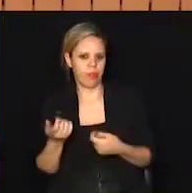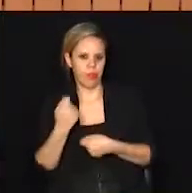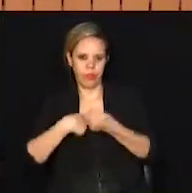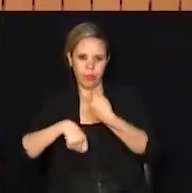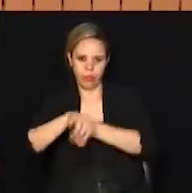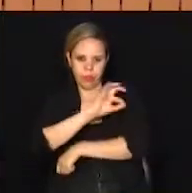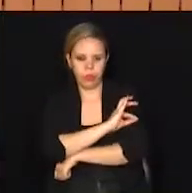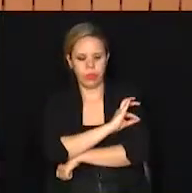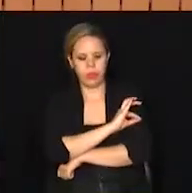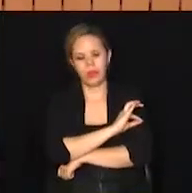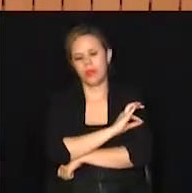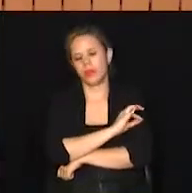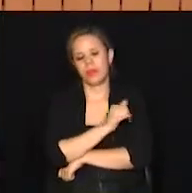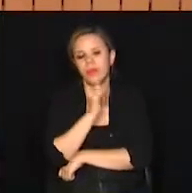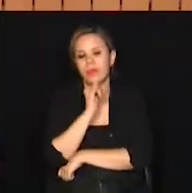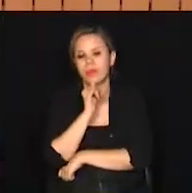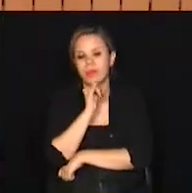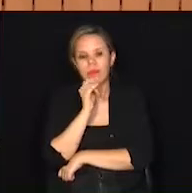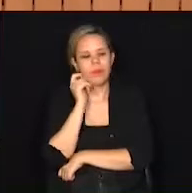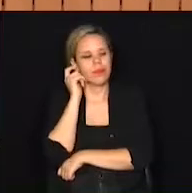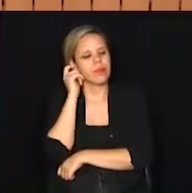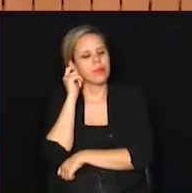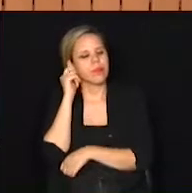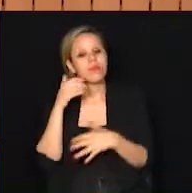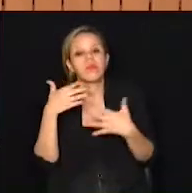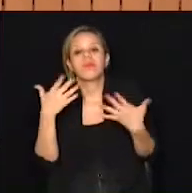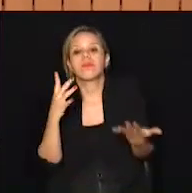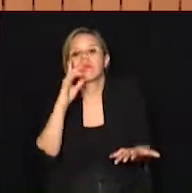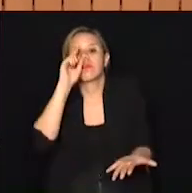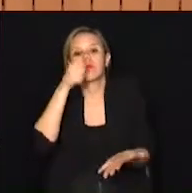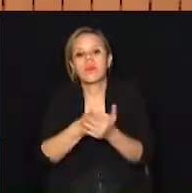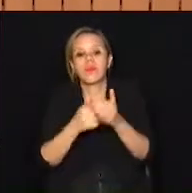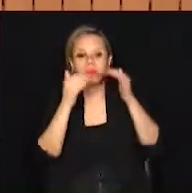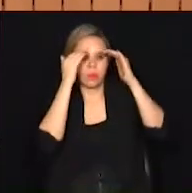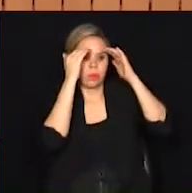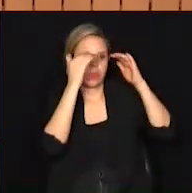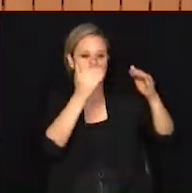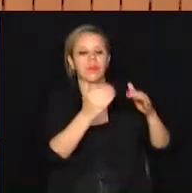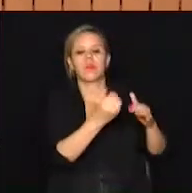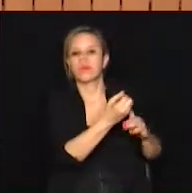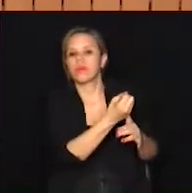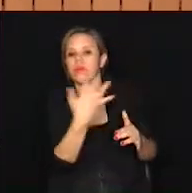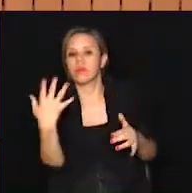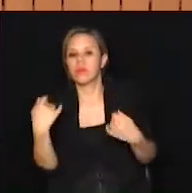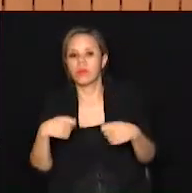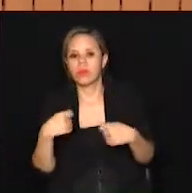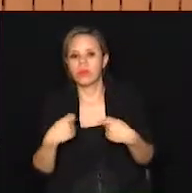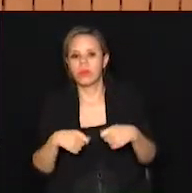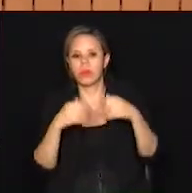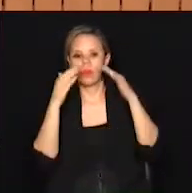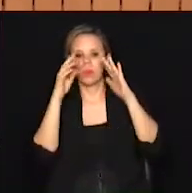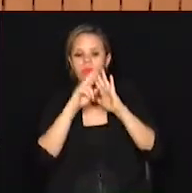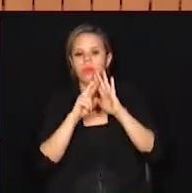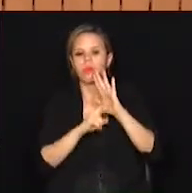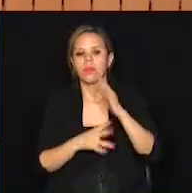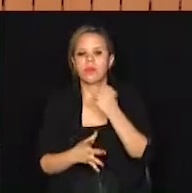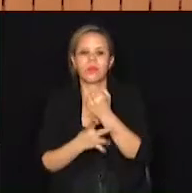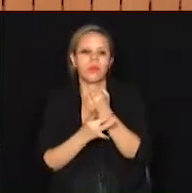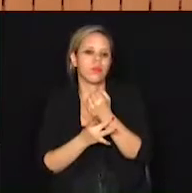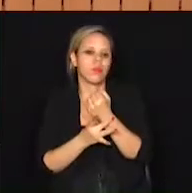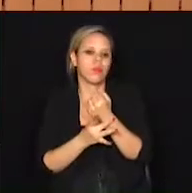administração. Como, por exemplo, quais as garantias do cumprimento de demandas relacionadas aos protocolos e medidas de